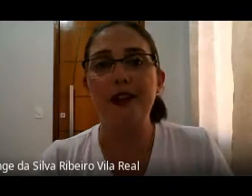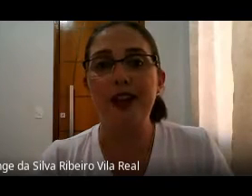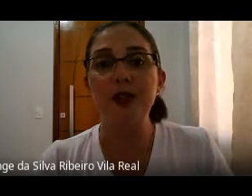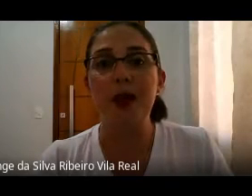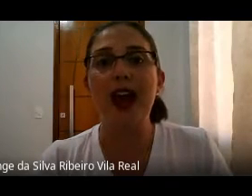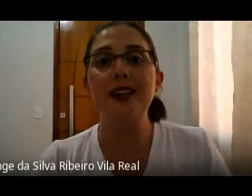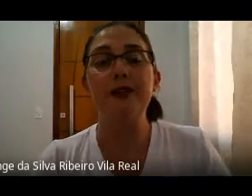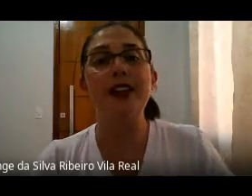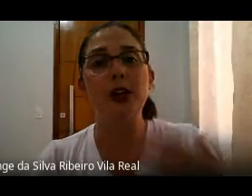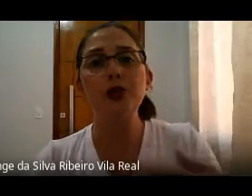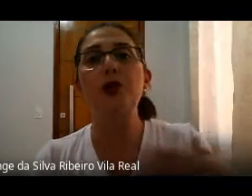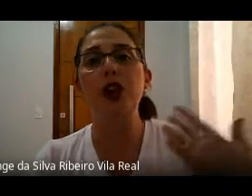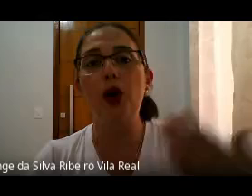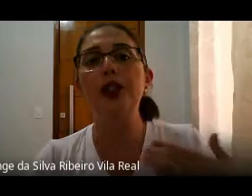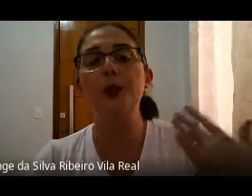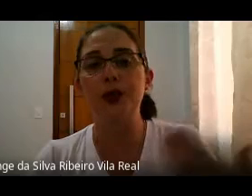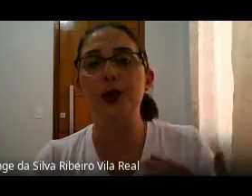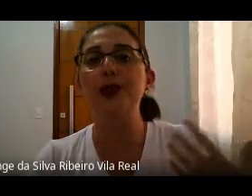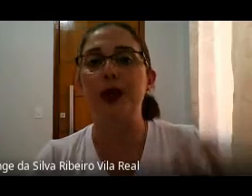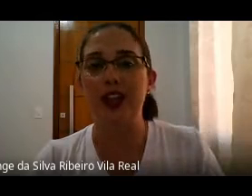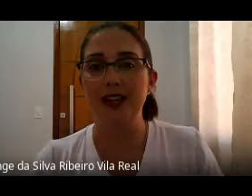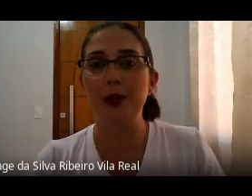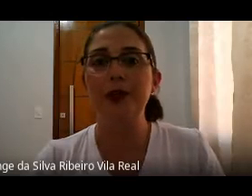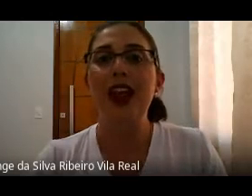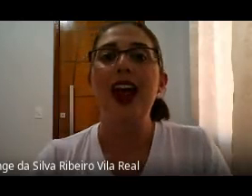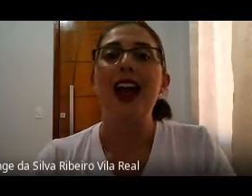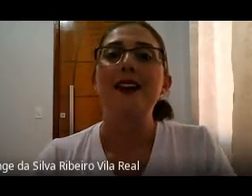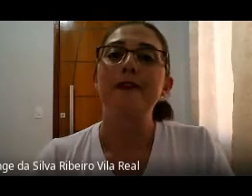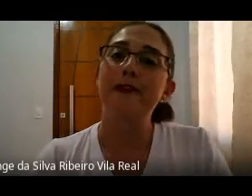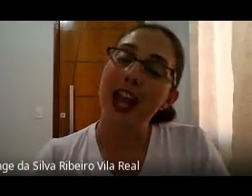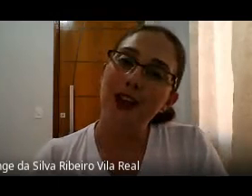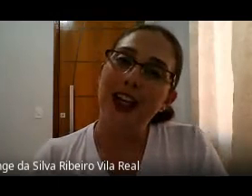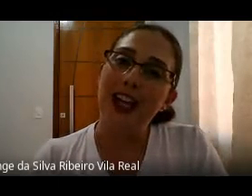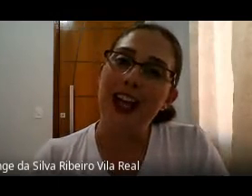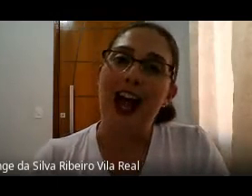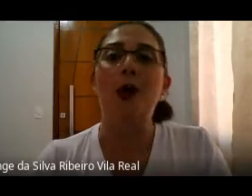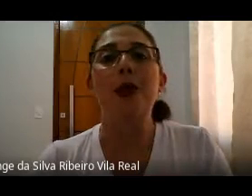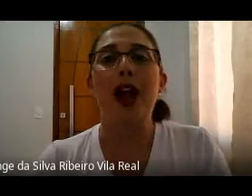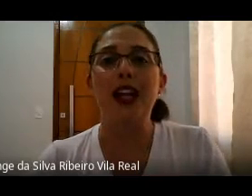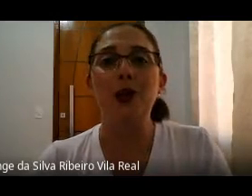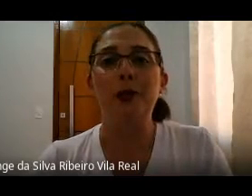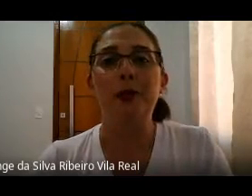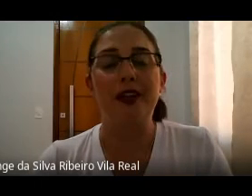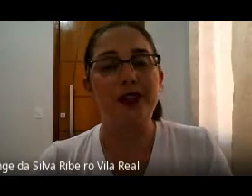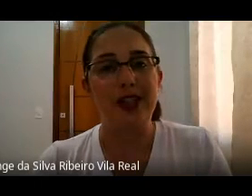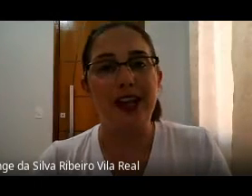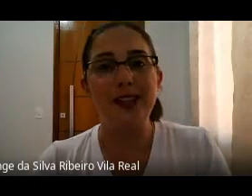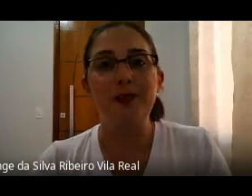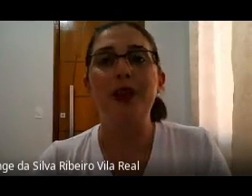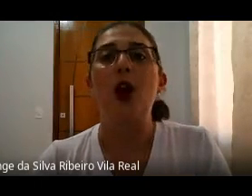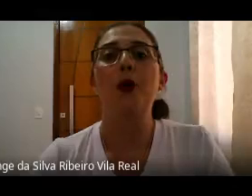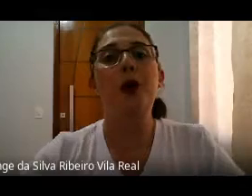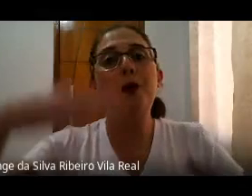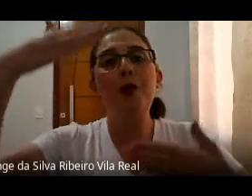conhecermos cada vez mais e fazermos com que outras pessoas conheçam. Deixo aqui o meu carinho para